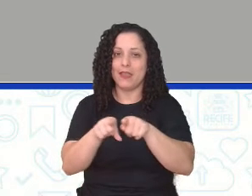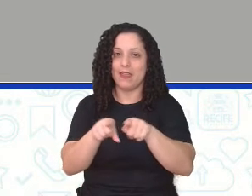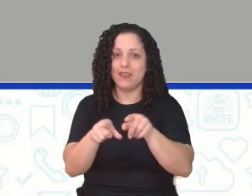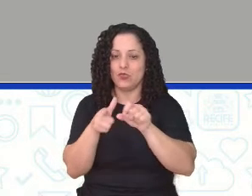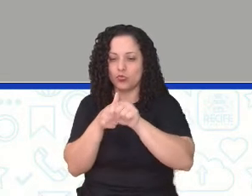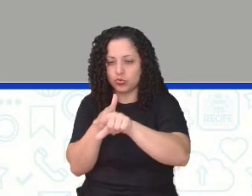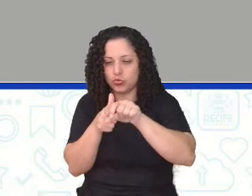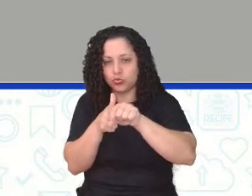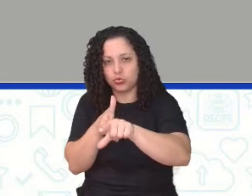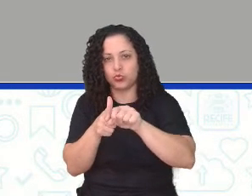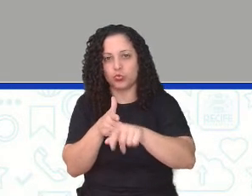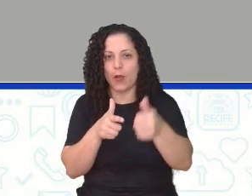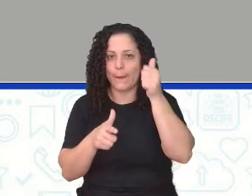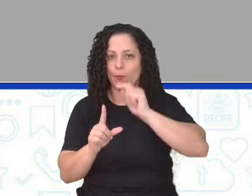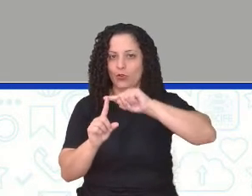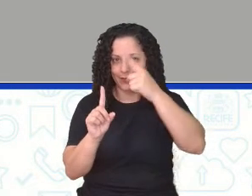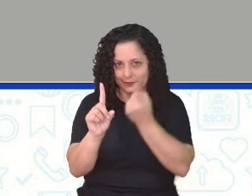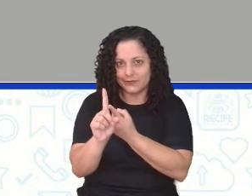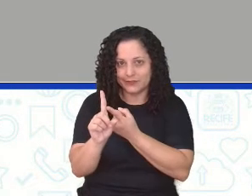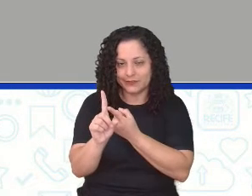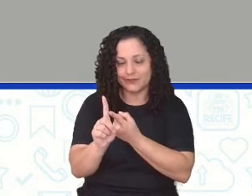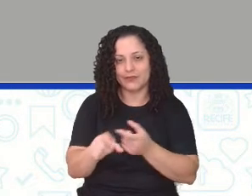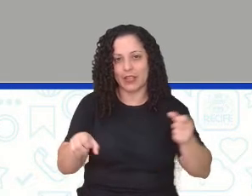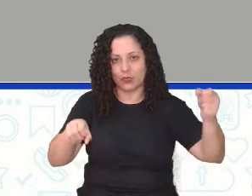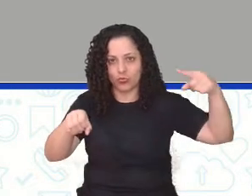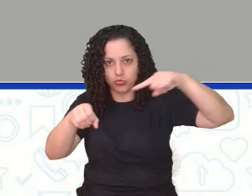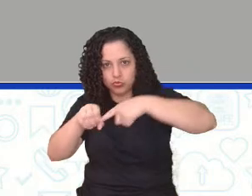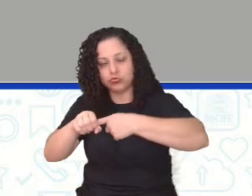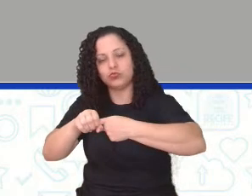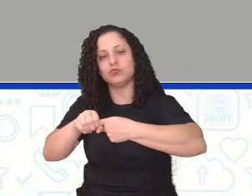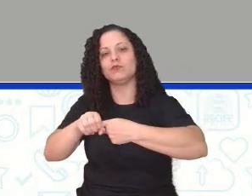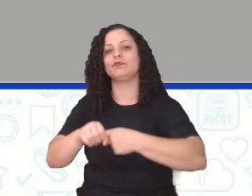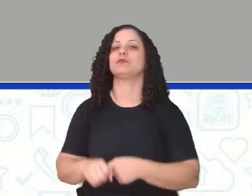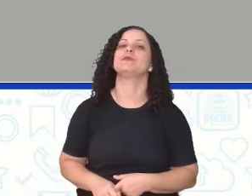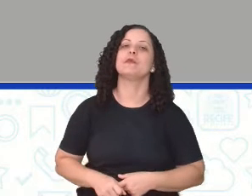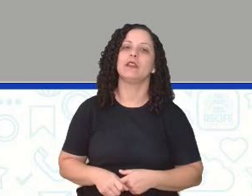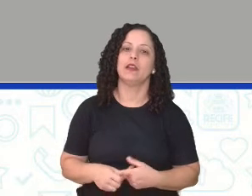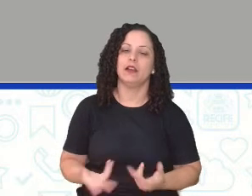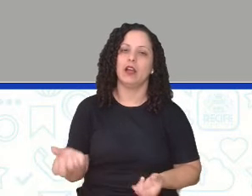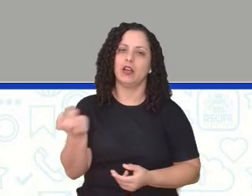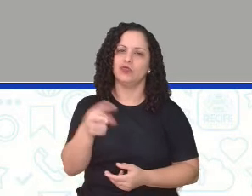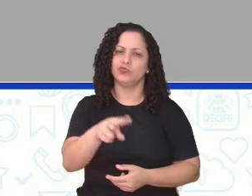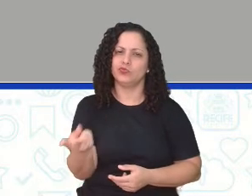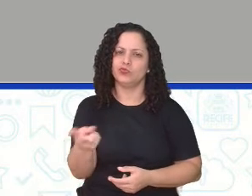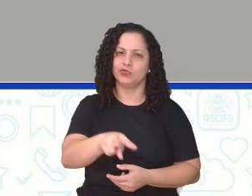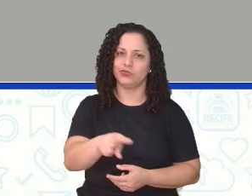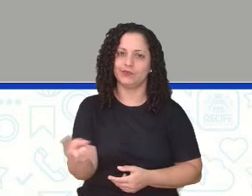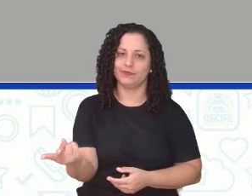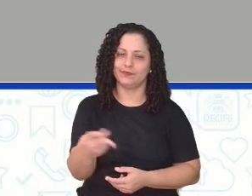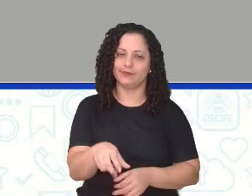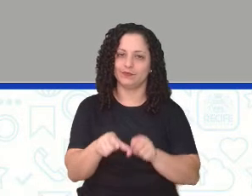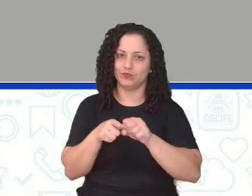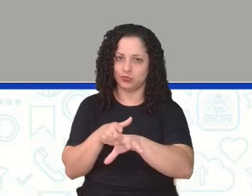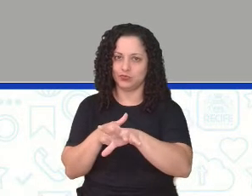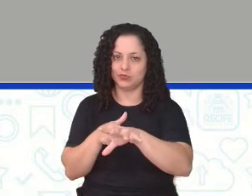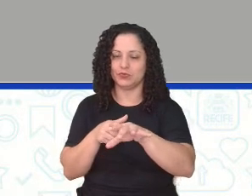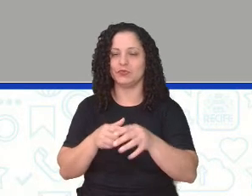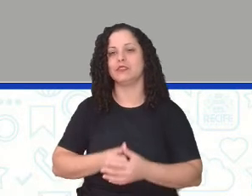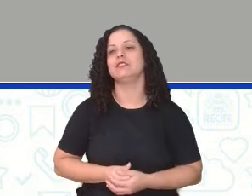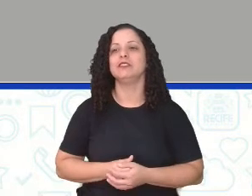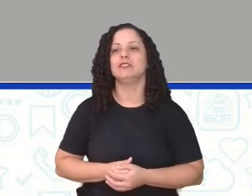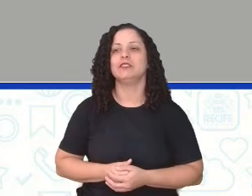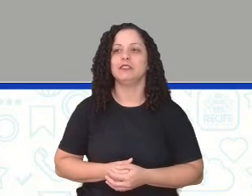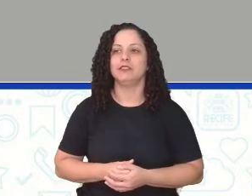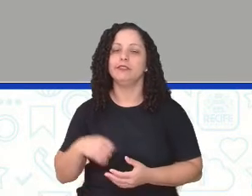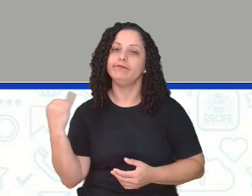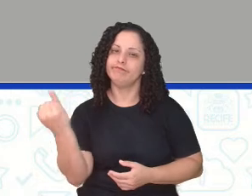reprodutor. A uretra vai ter duas funções, tanto de eliminar o sêmen como de eliminar a urina. E quando eu